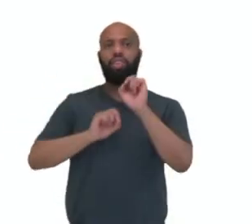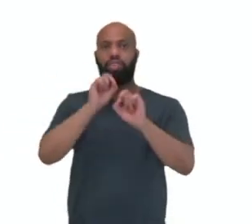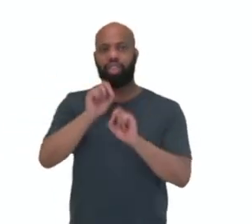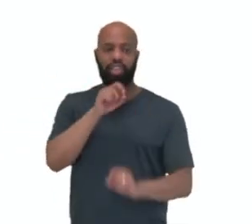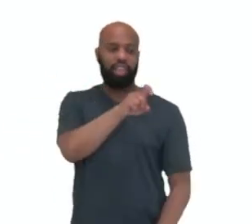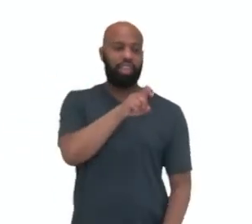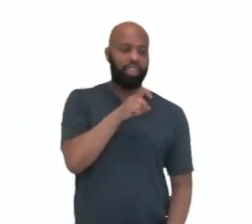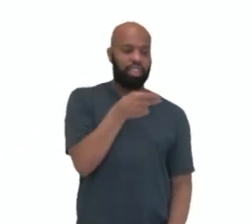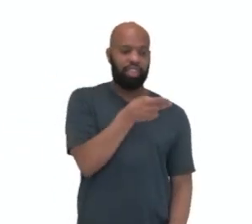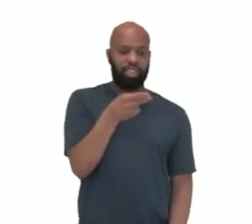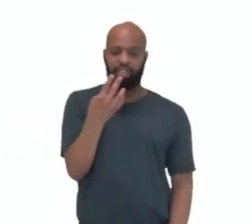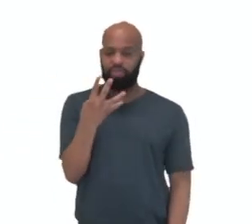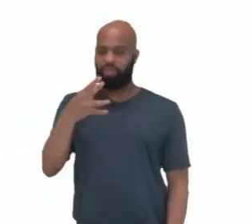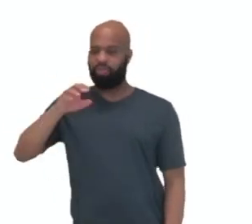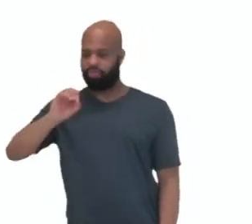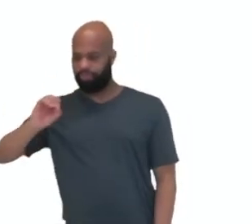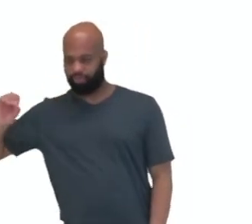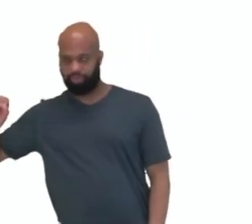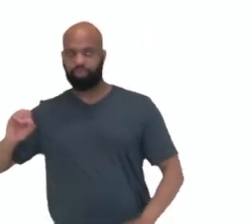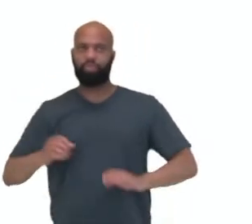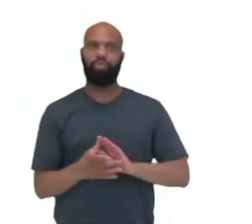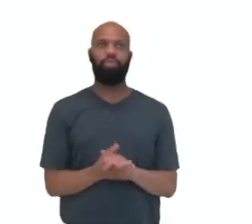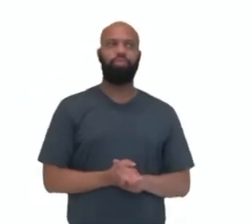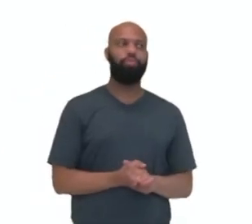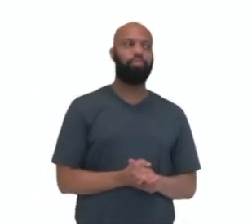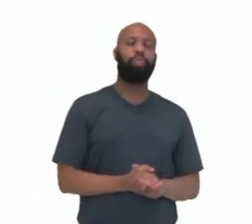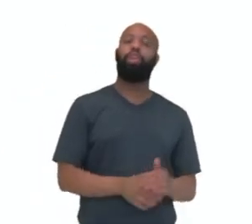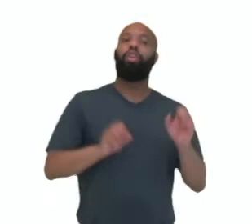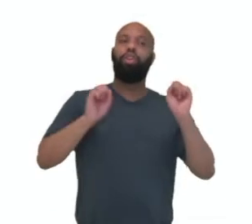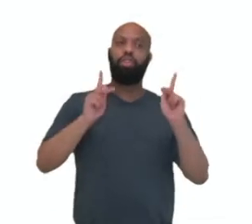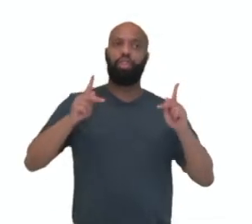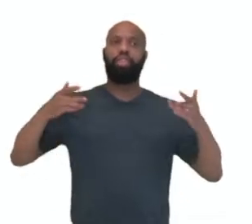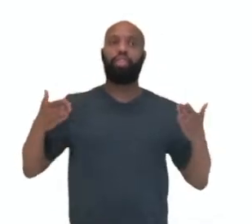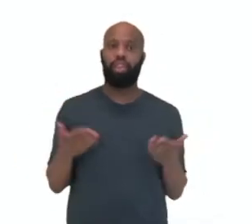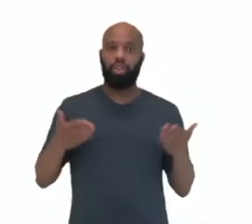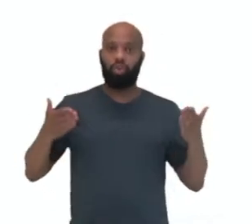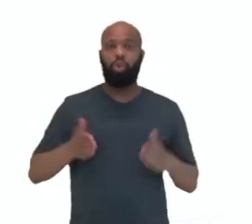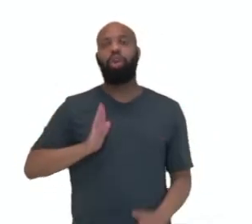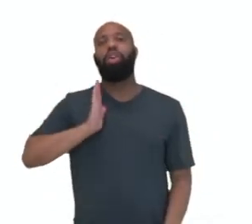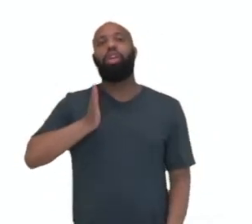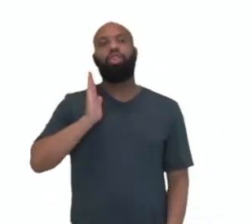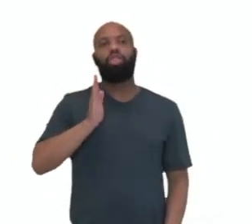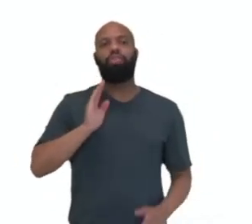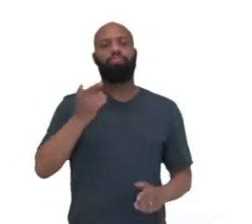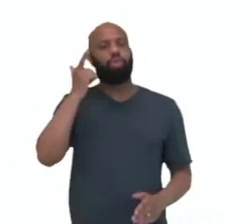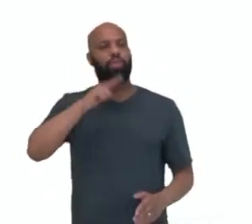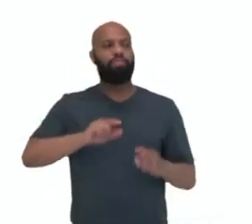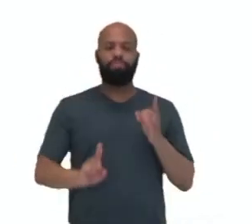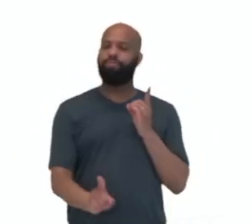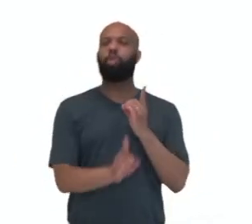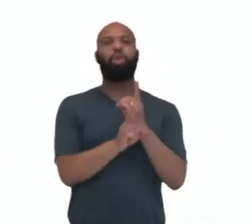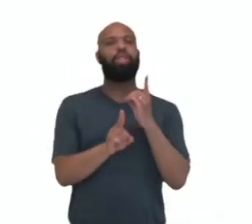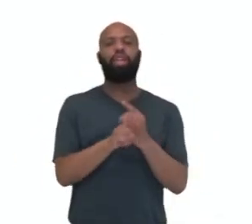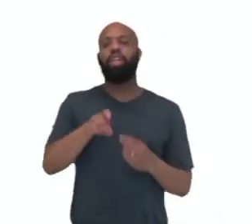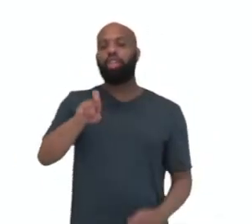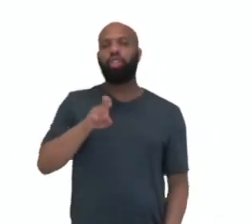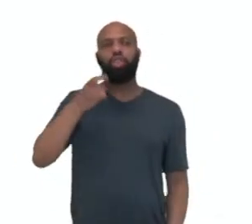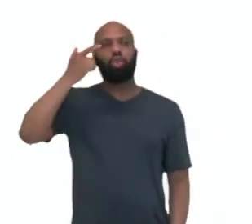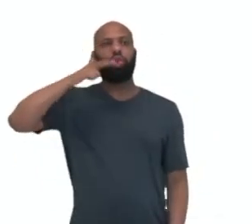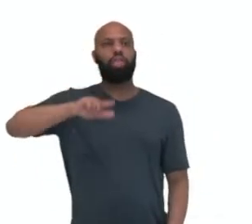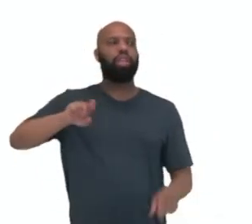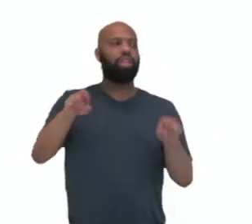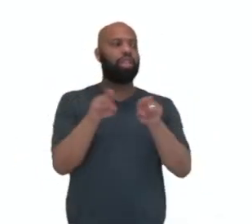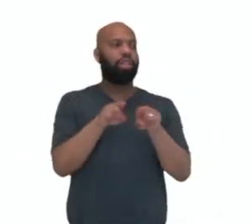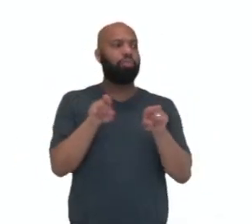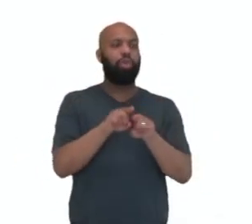vale 400, ok? Bom, agora que a gente encontrou o valor de x, a gente consegue,